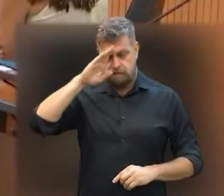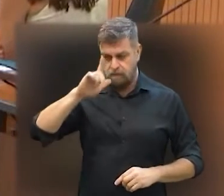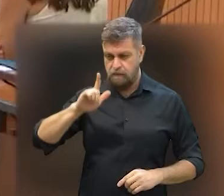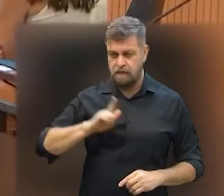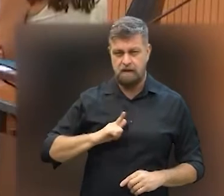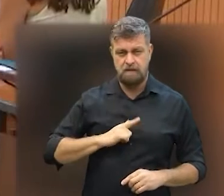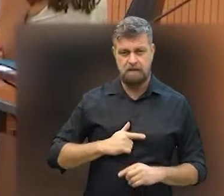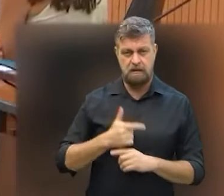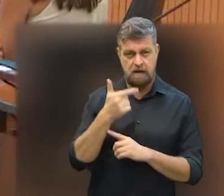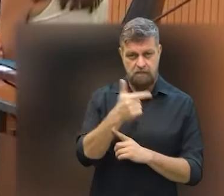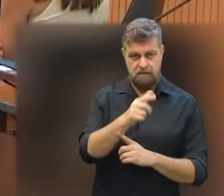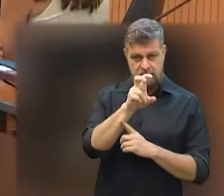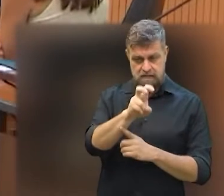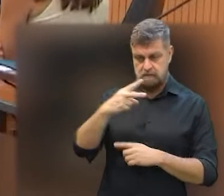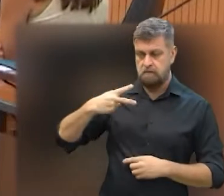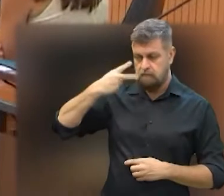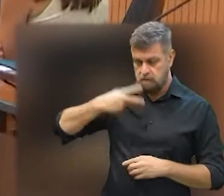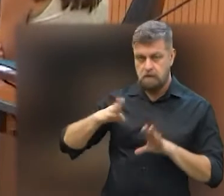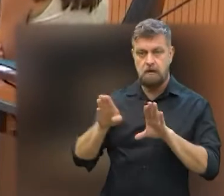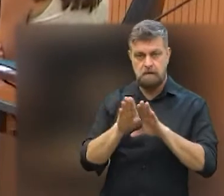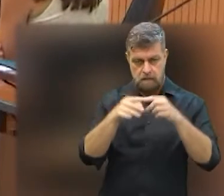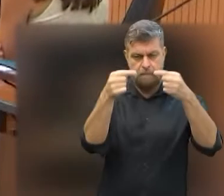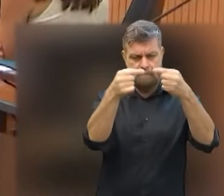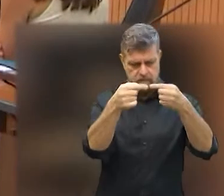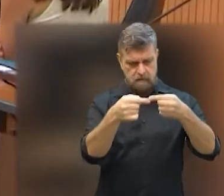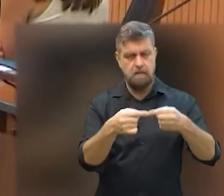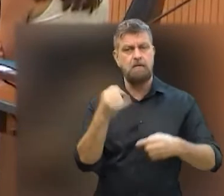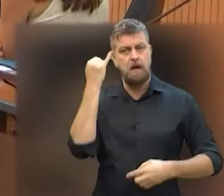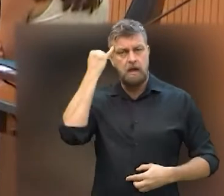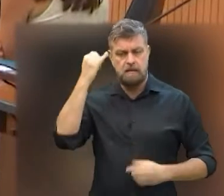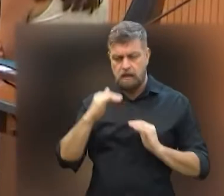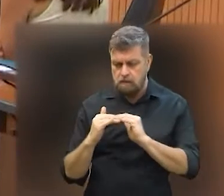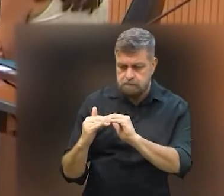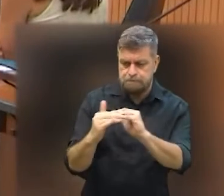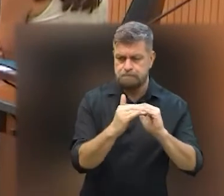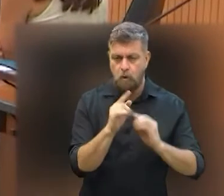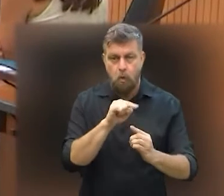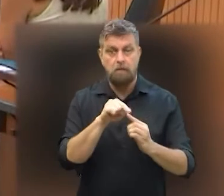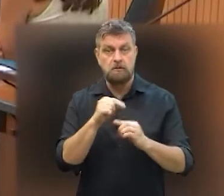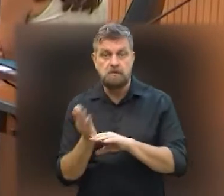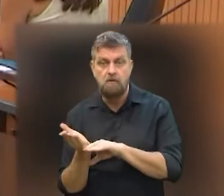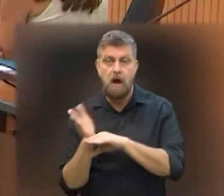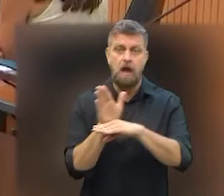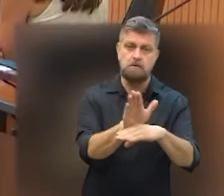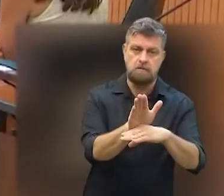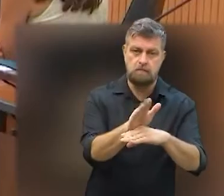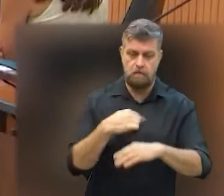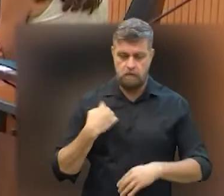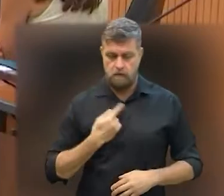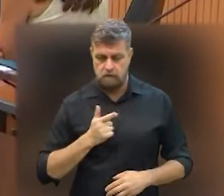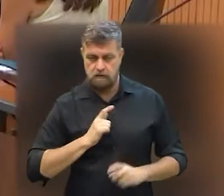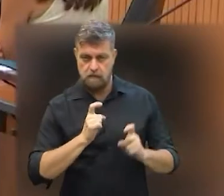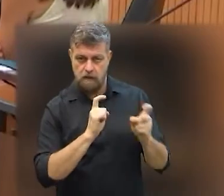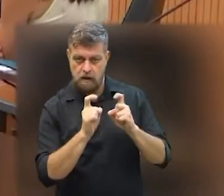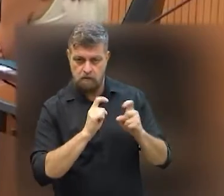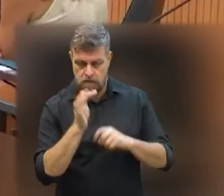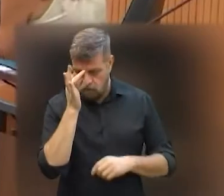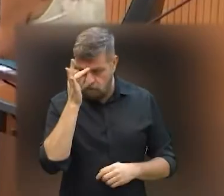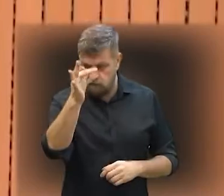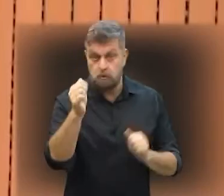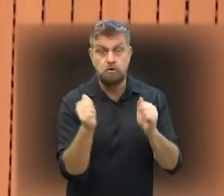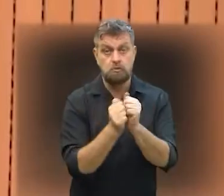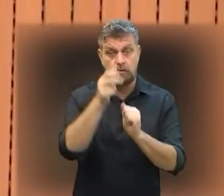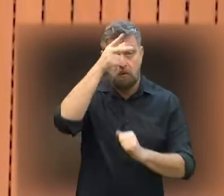aqui temos pelo menos 25 vereadores que também têm a mesma ideia e também querem ajudar. E por conta disso, a gente vai ter uma